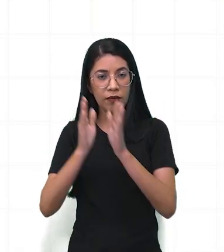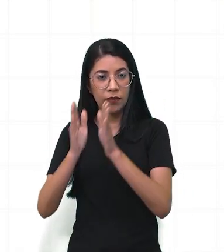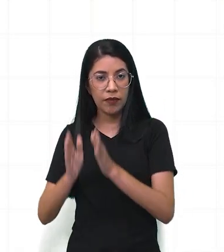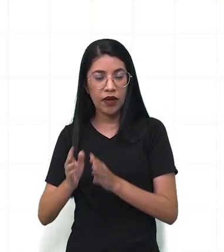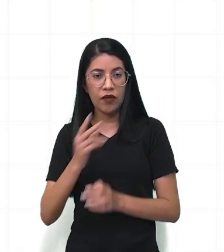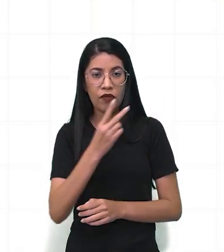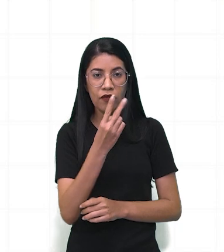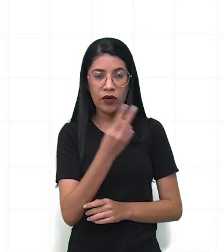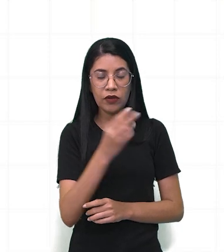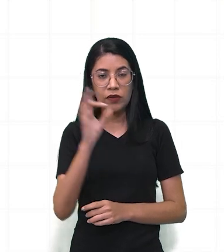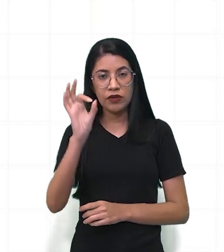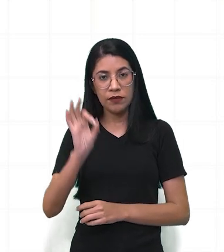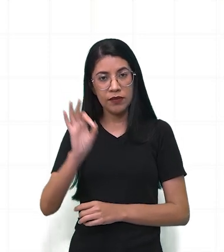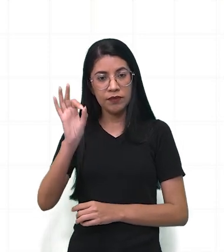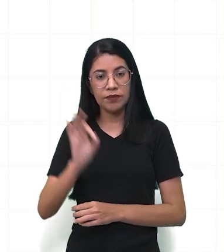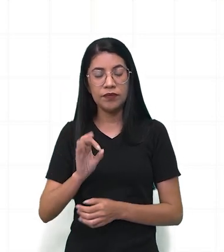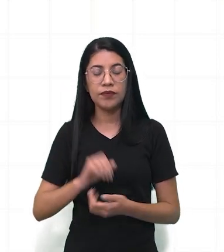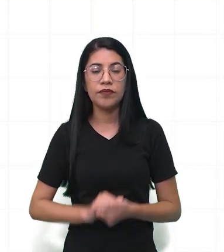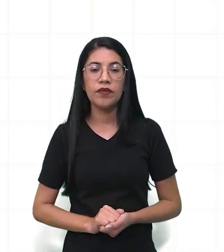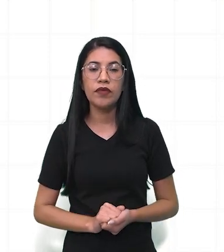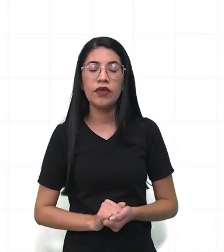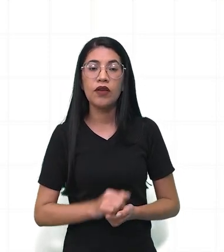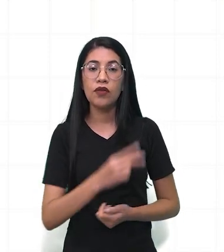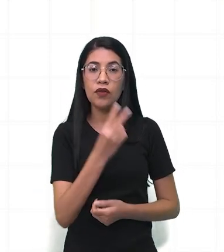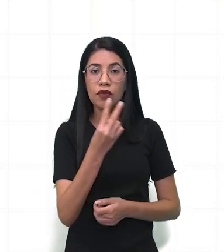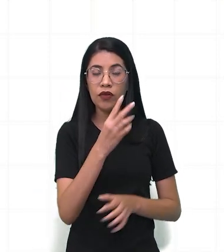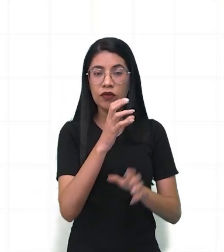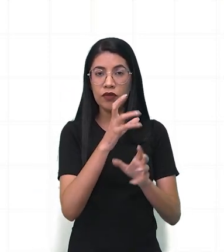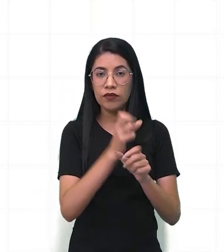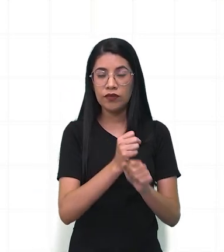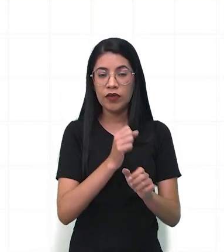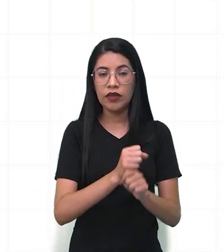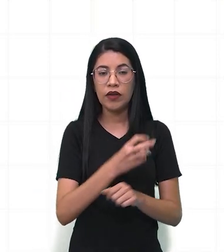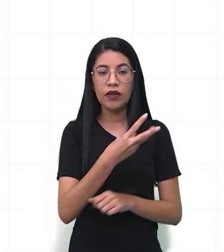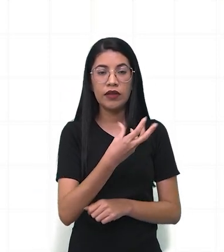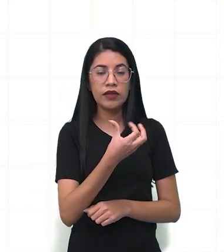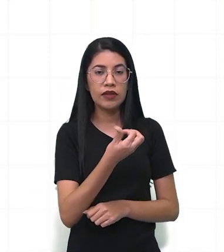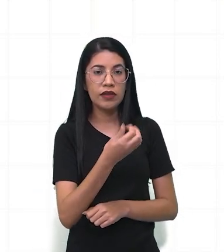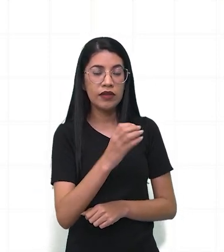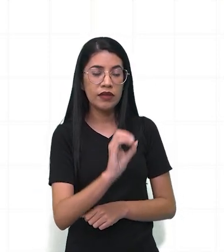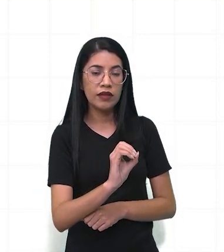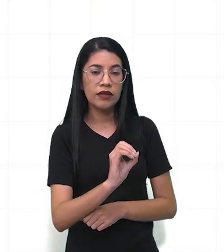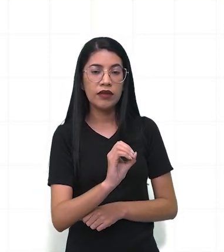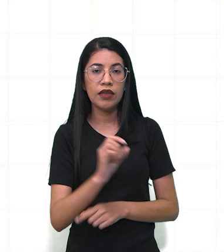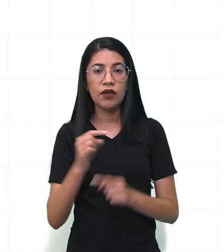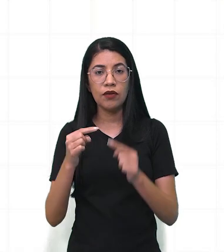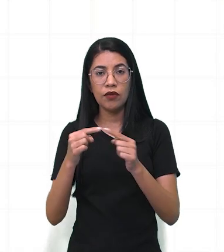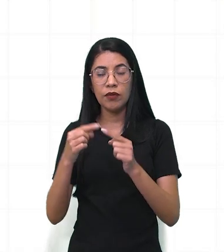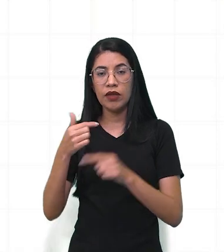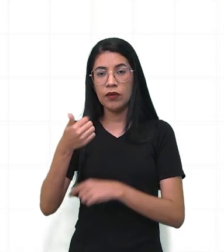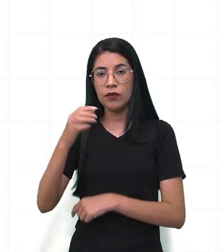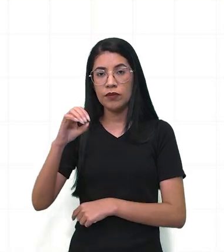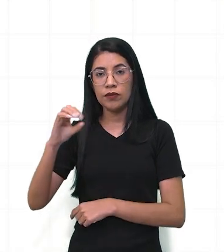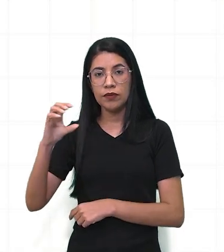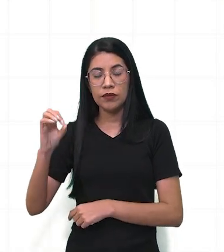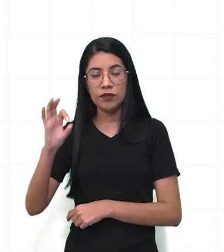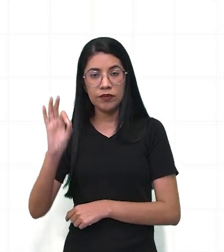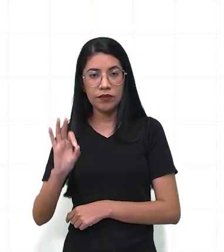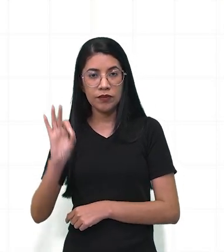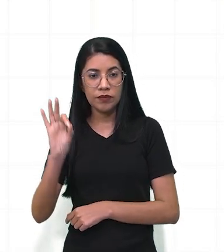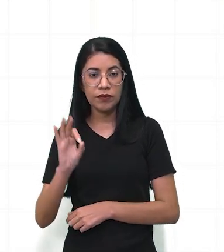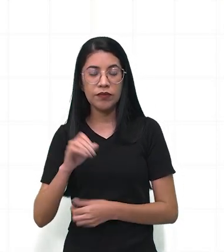que o valor total, 360, corresponde a 100%. Ok? Então, quanto que vai